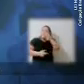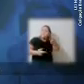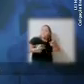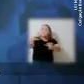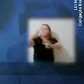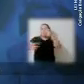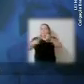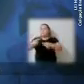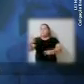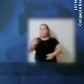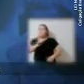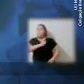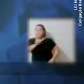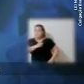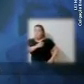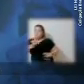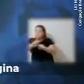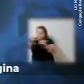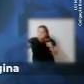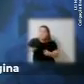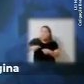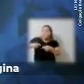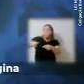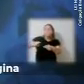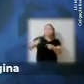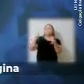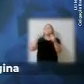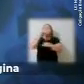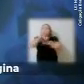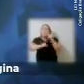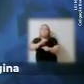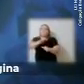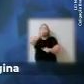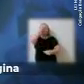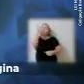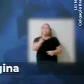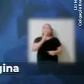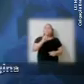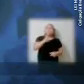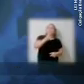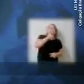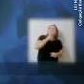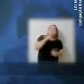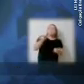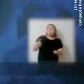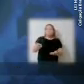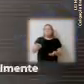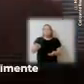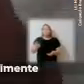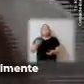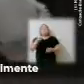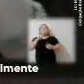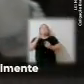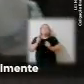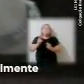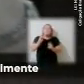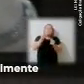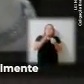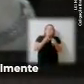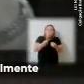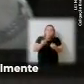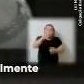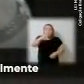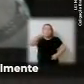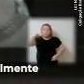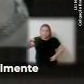política E não tem medo de enfrentar o sistema Teremos a esperança de virar essa triste página da nossa história Para se manter no